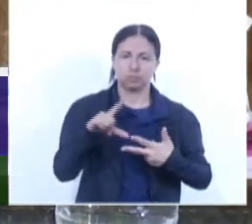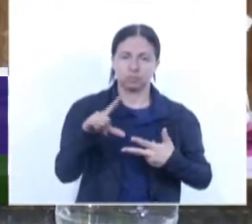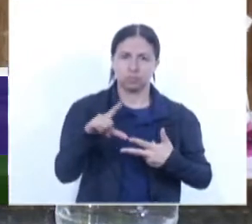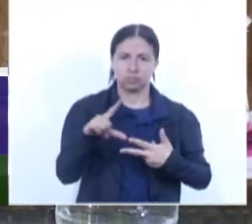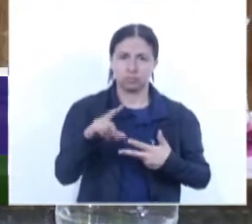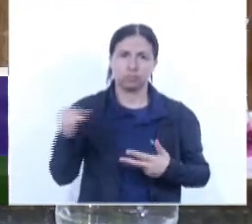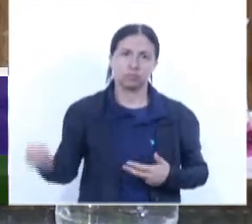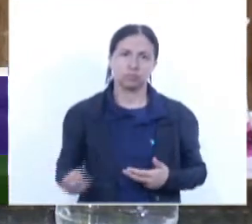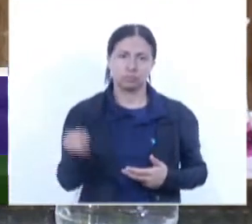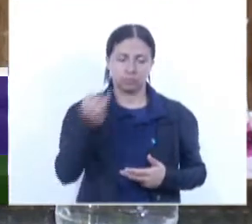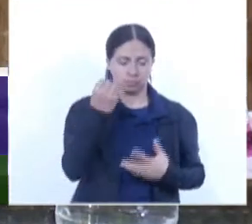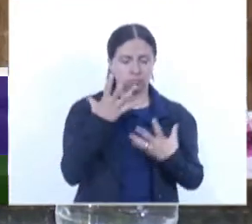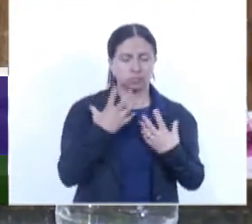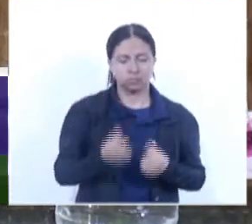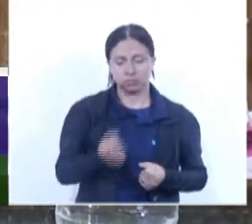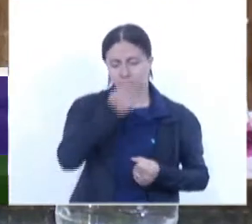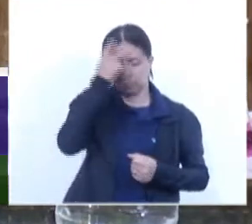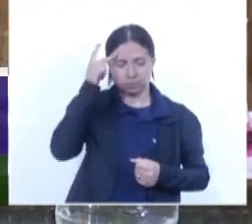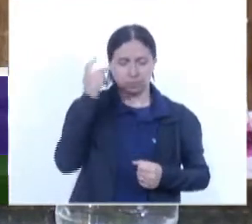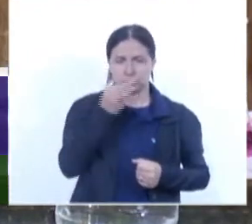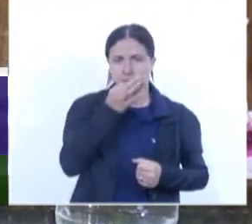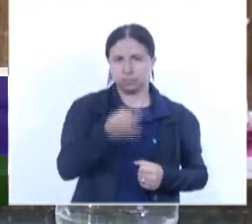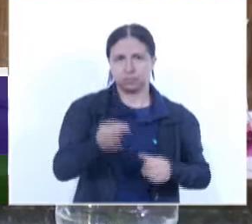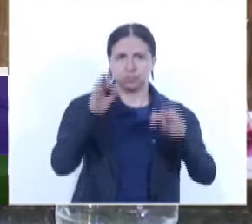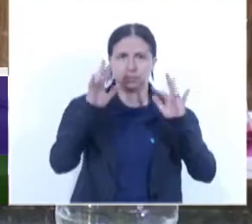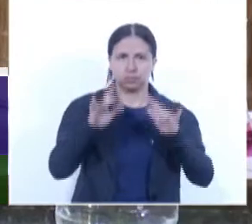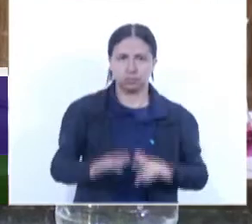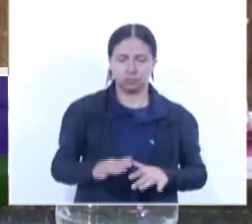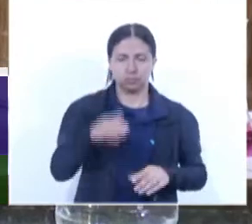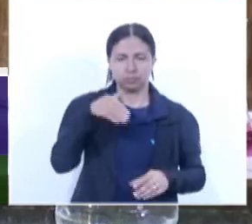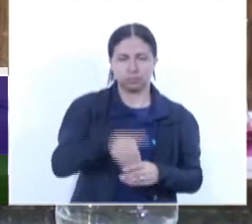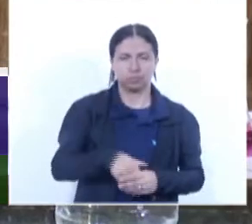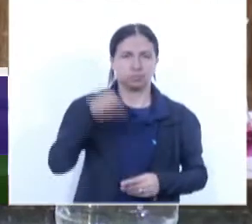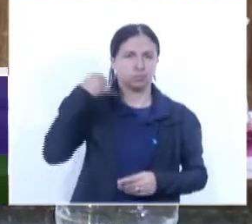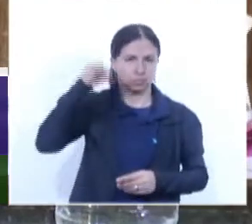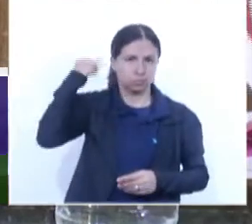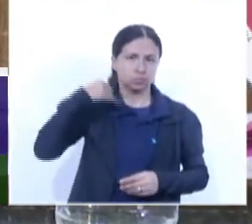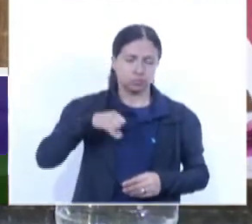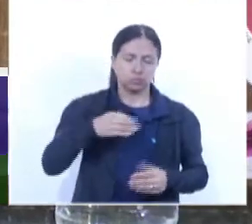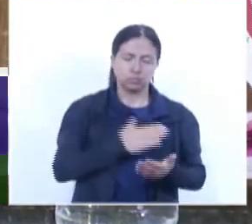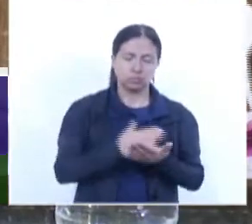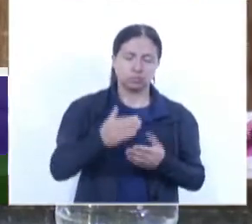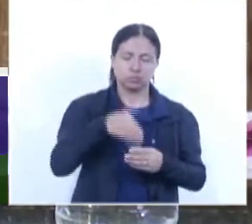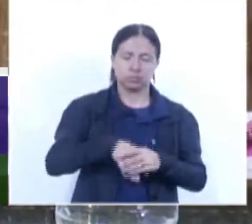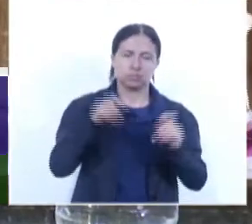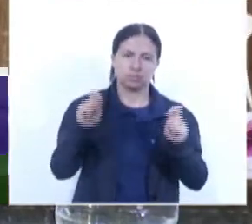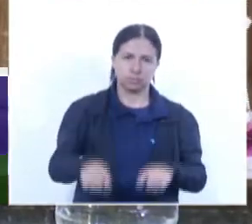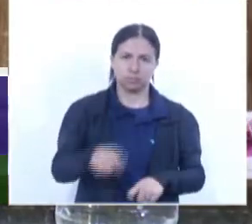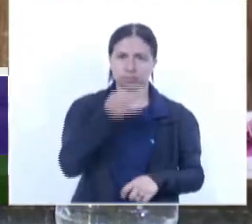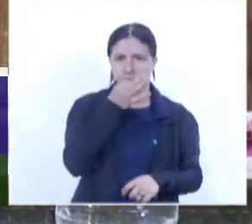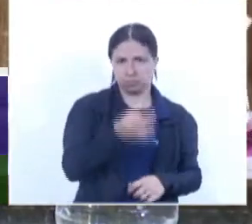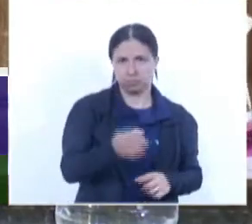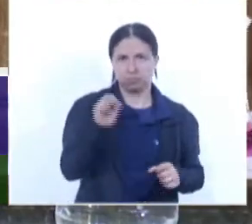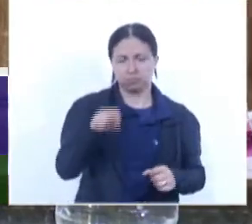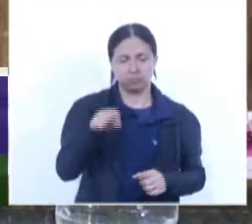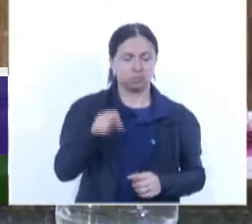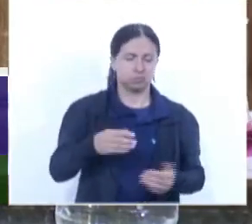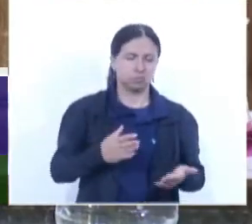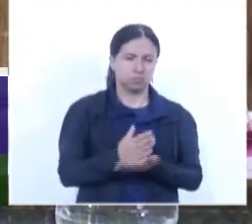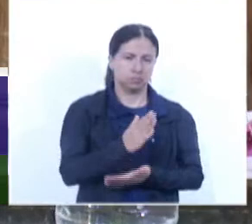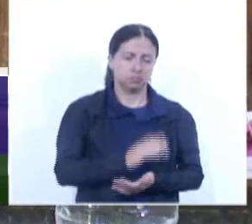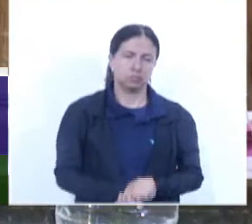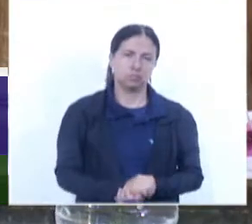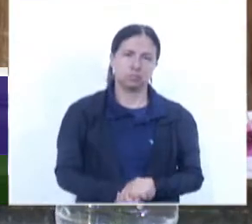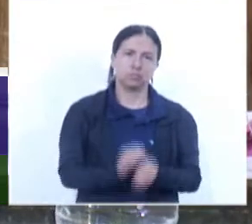acolhe o voto do relator o voto do relator foi Jair Ferraz no comissão legislação Justiça acompanhado do vereador Murilo